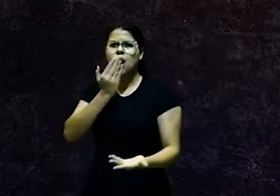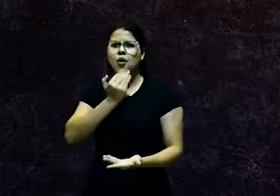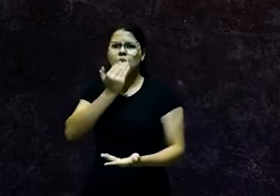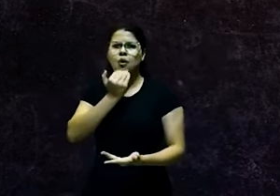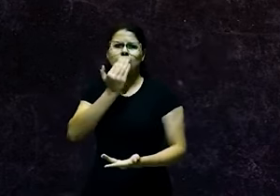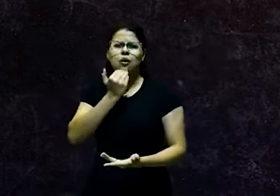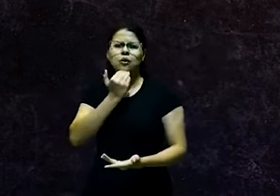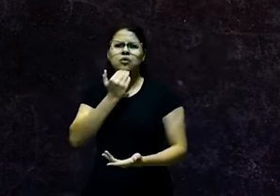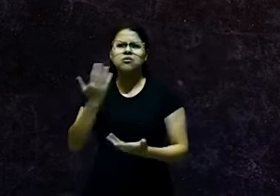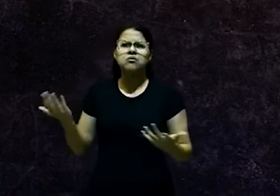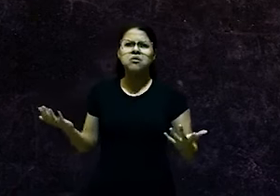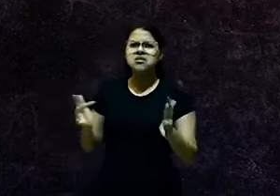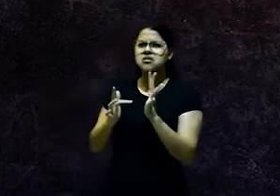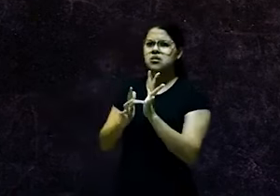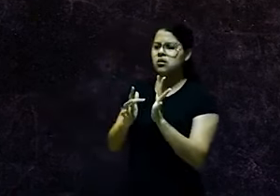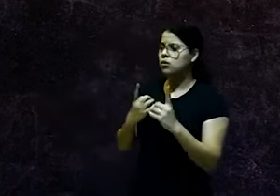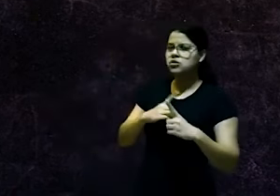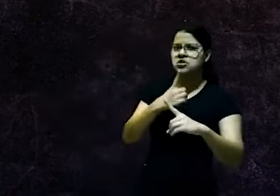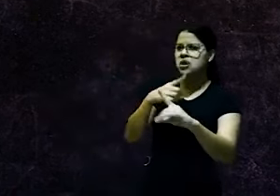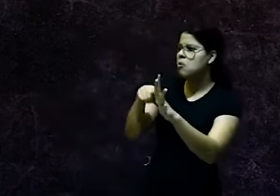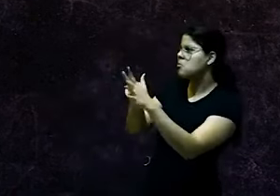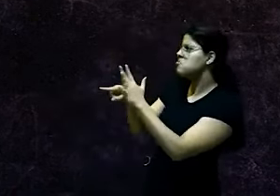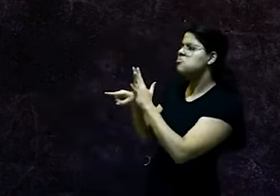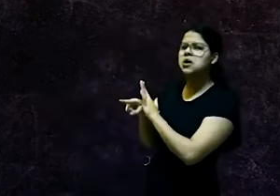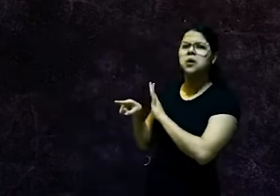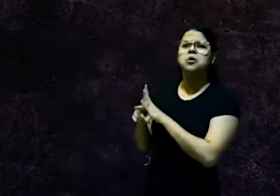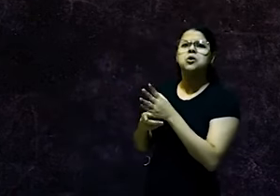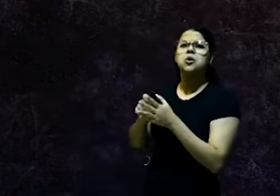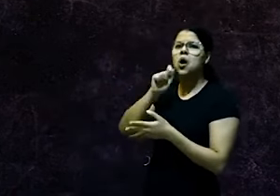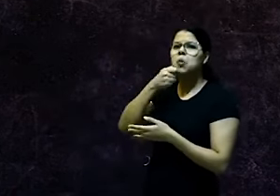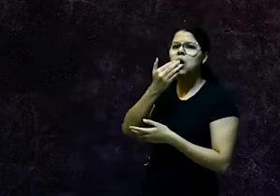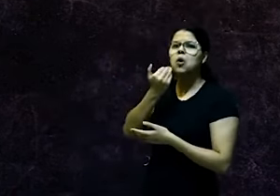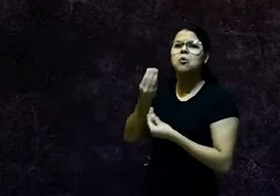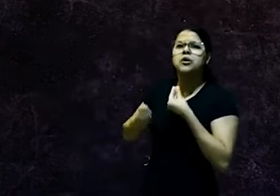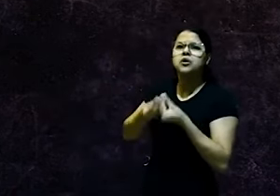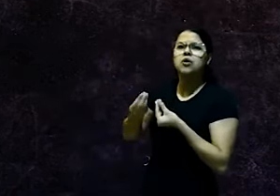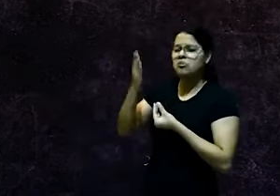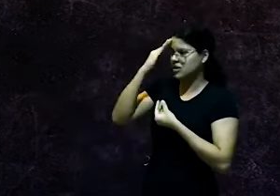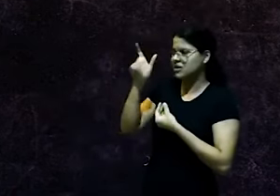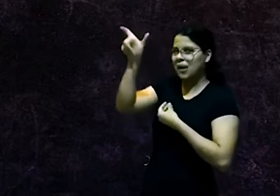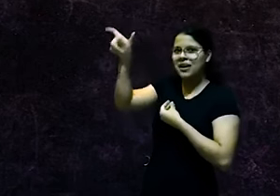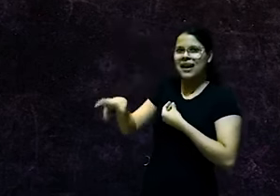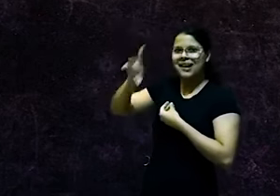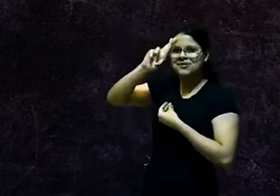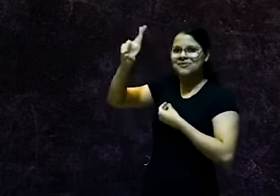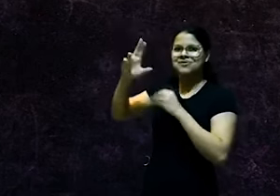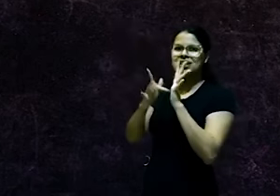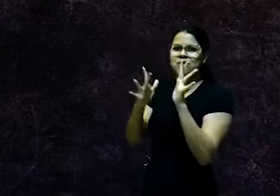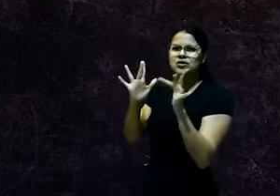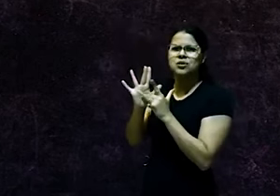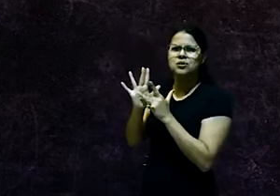perguntar quem é você porque sabiam que era o Senhor Jesus veio Pegou o pão e deu a